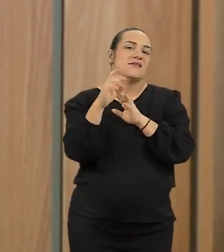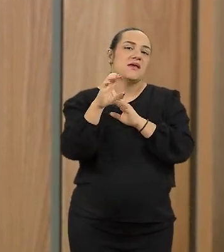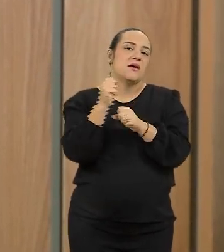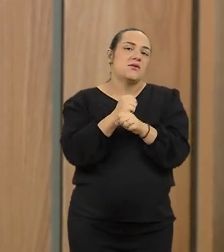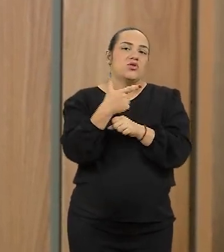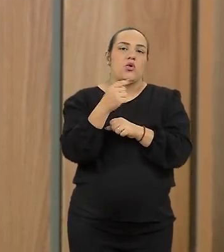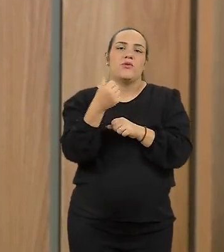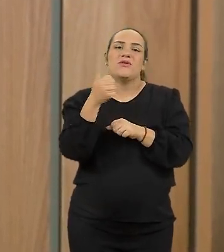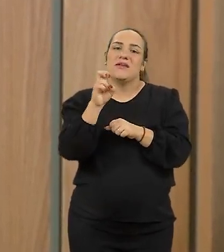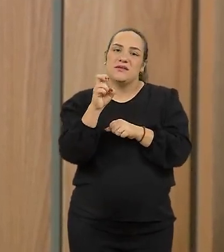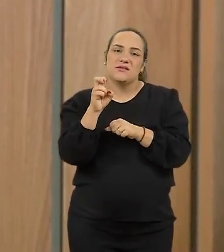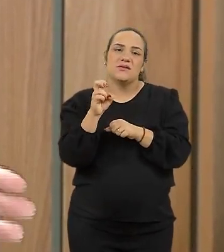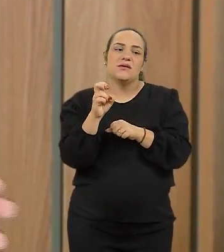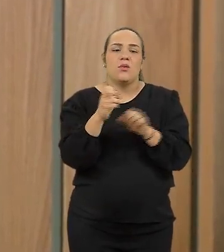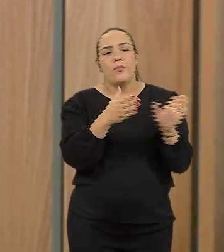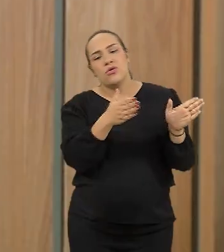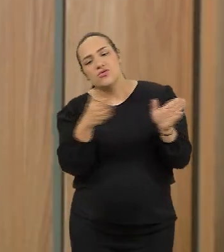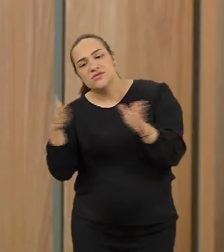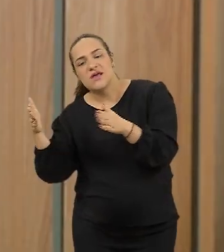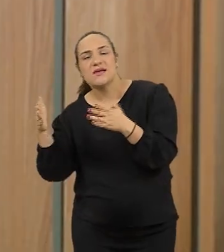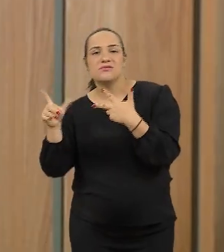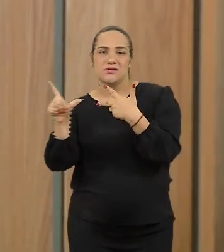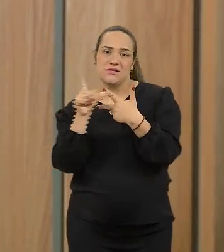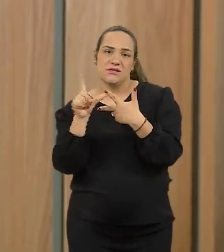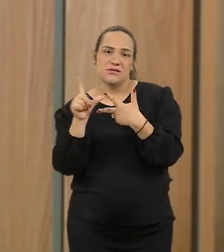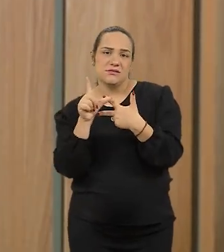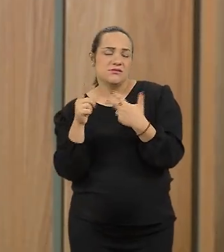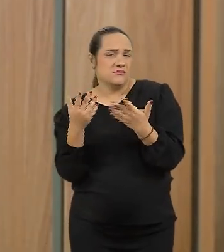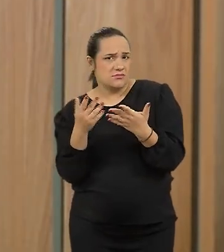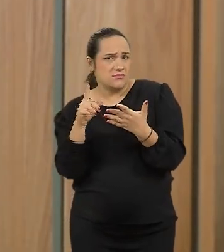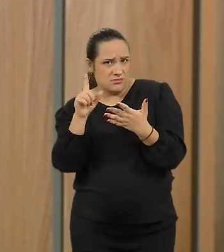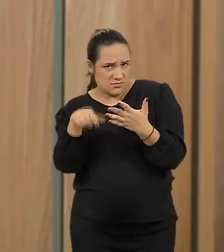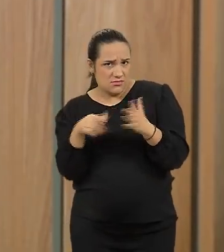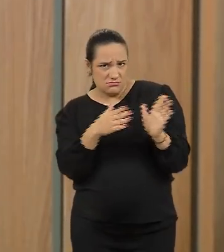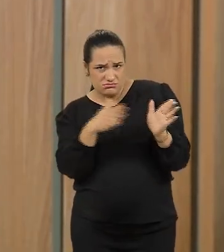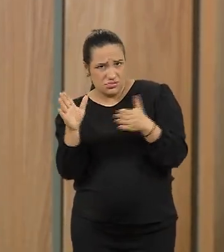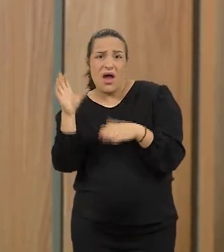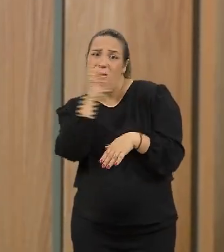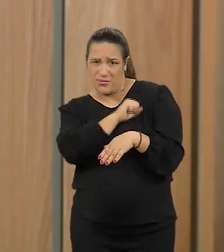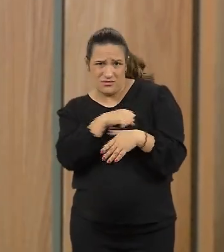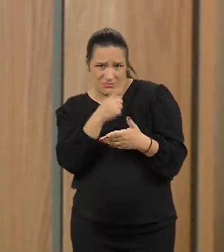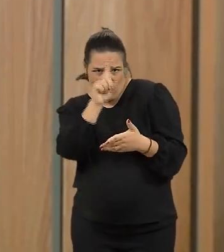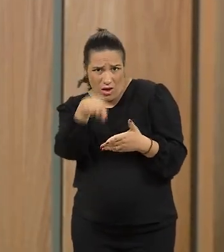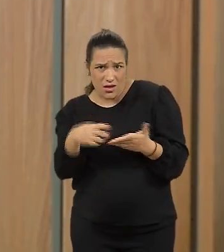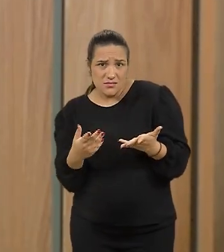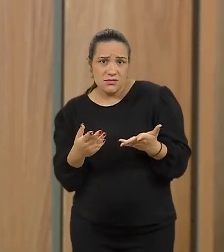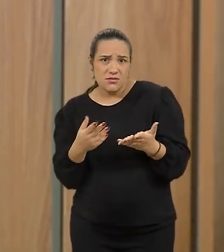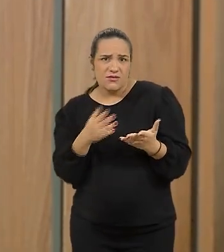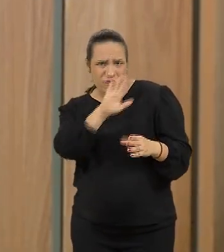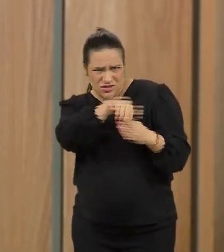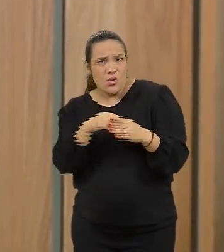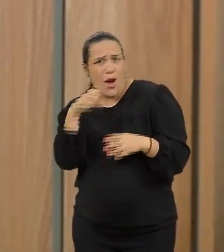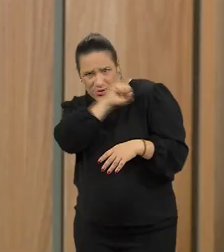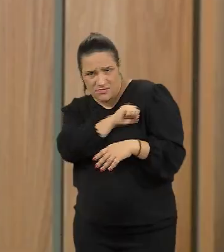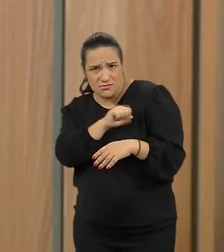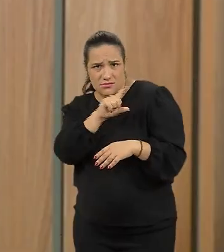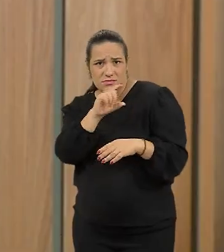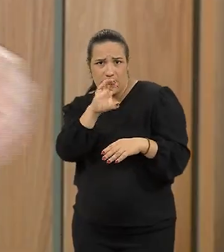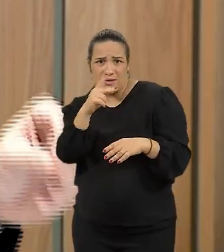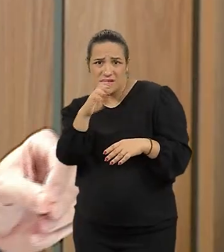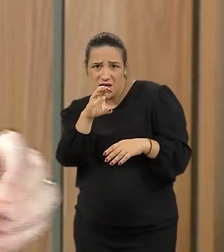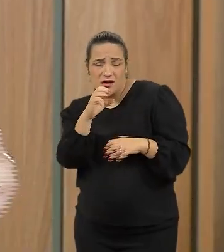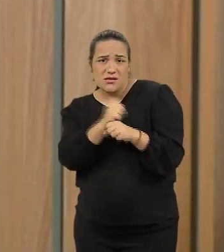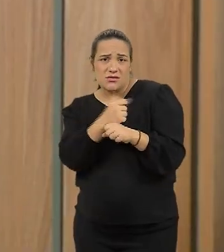ele foi, apesar de que, em se tratando de codificação, foi uma tramitação muito rápida. O senhor acha que